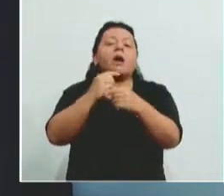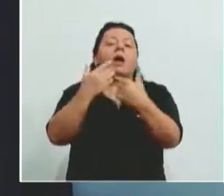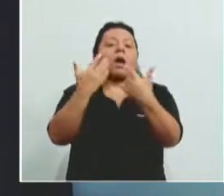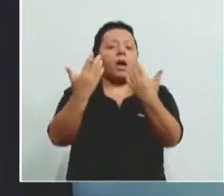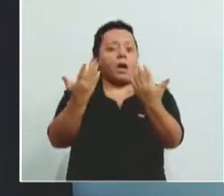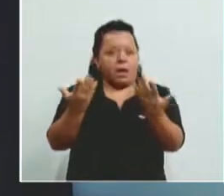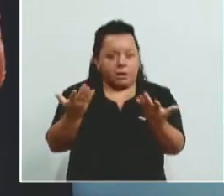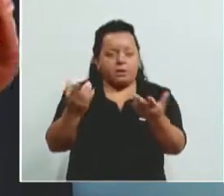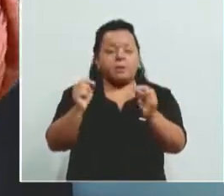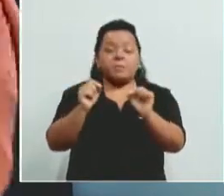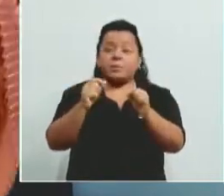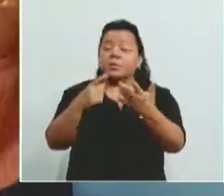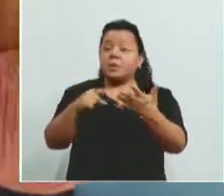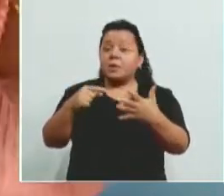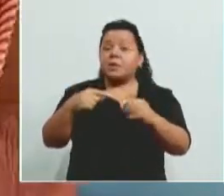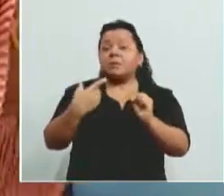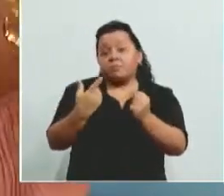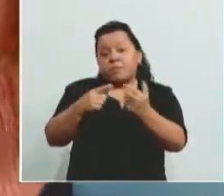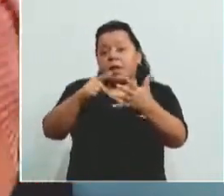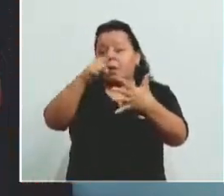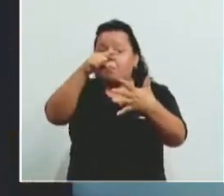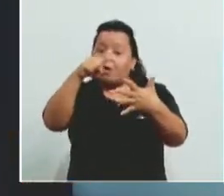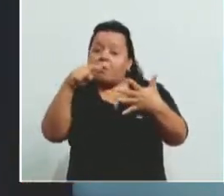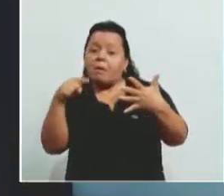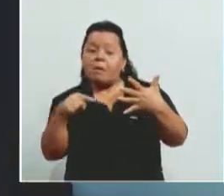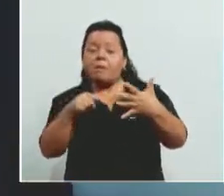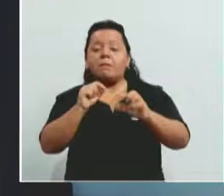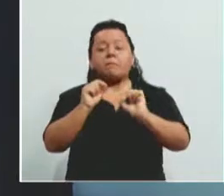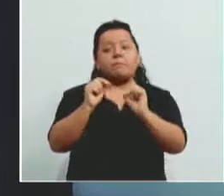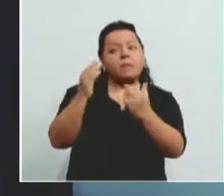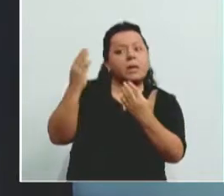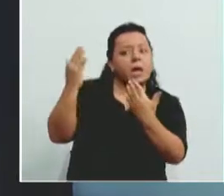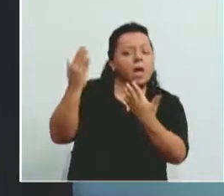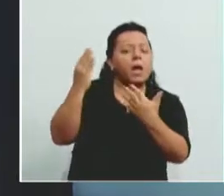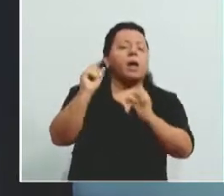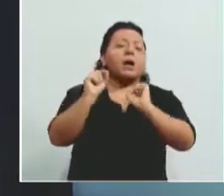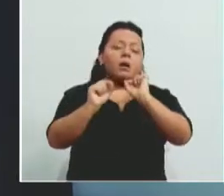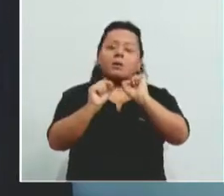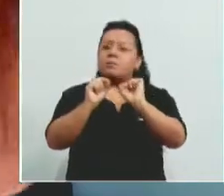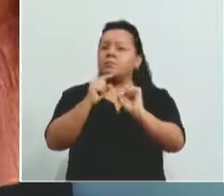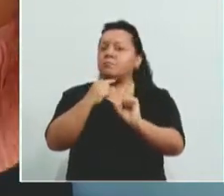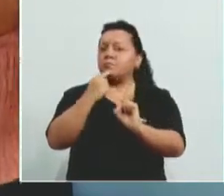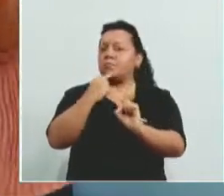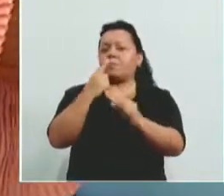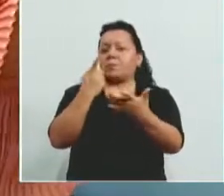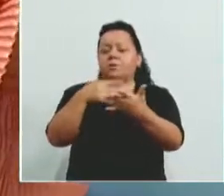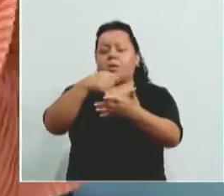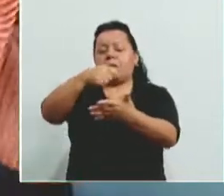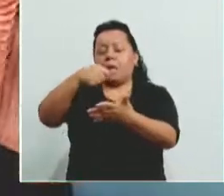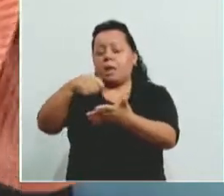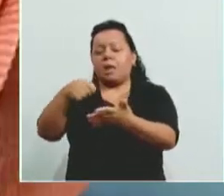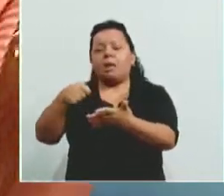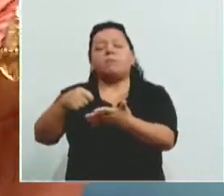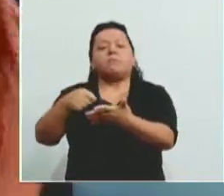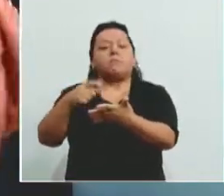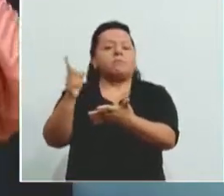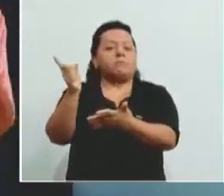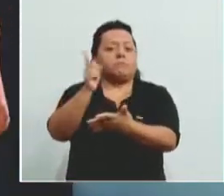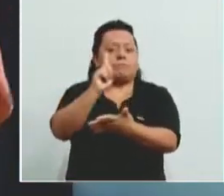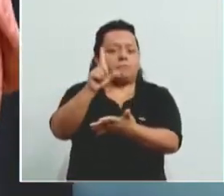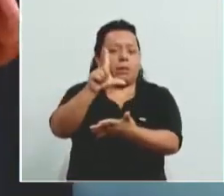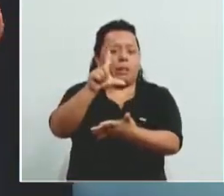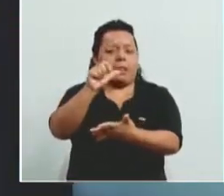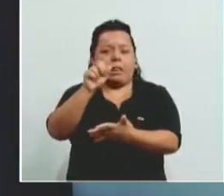são sinais de presunção, não dá pra gente fechar diagnóstico. A gente pede marcador tumoral,